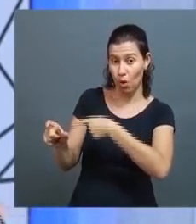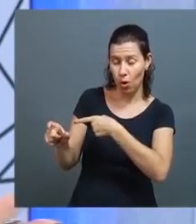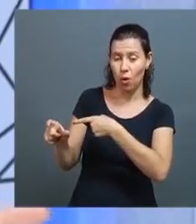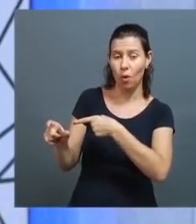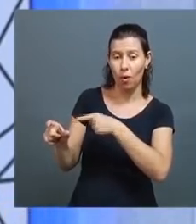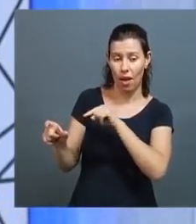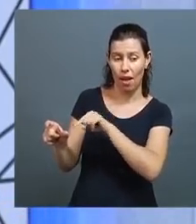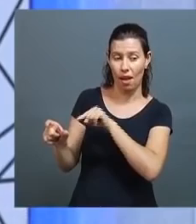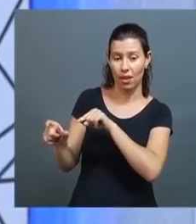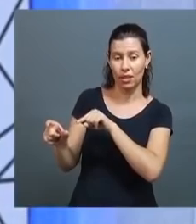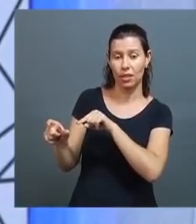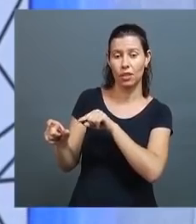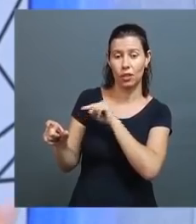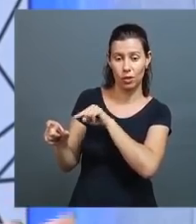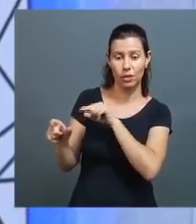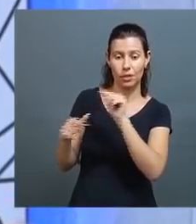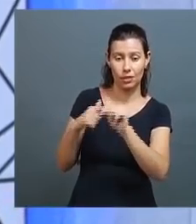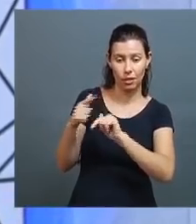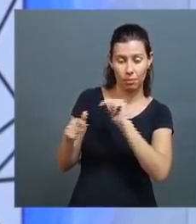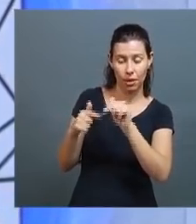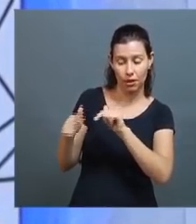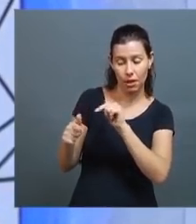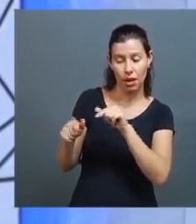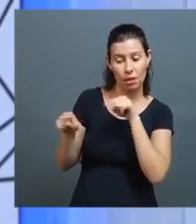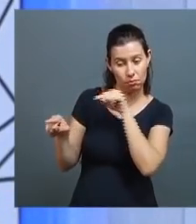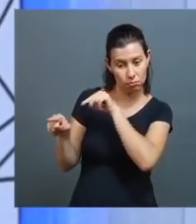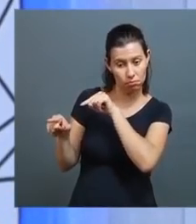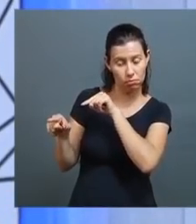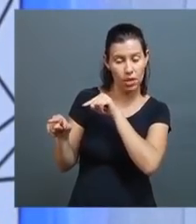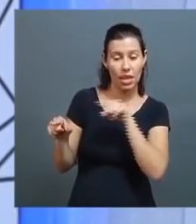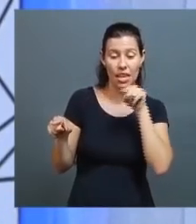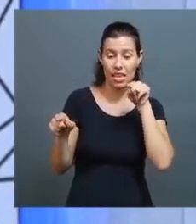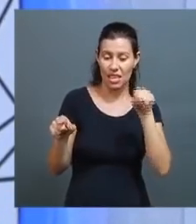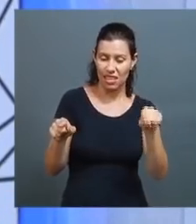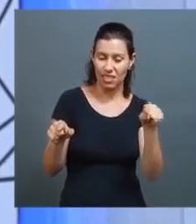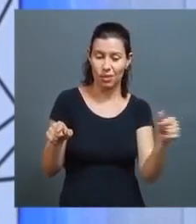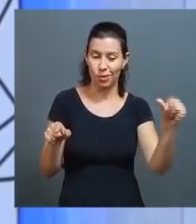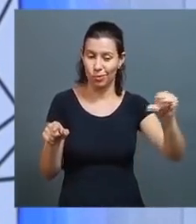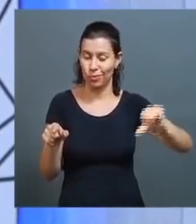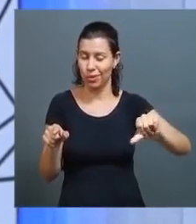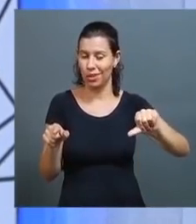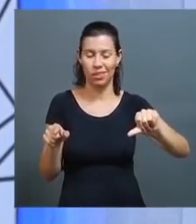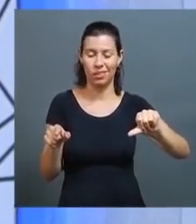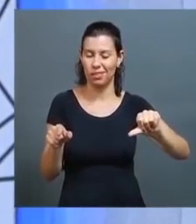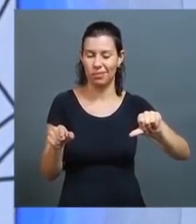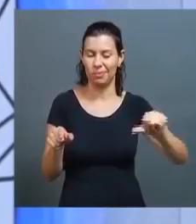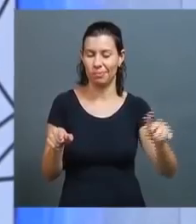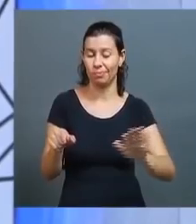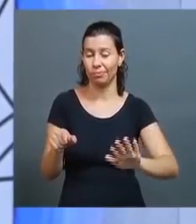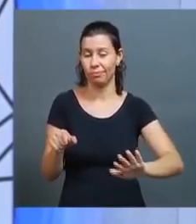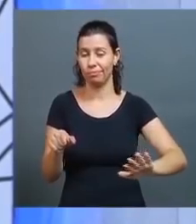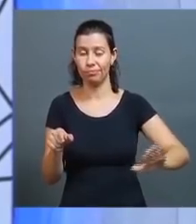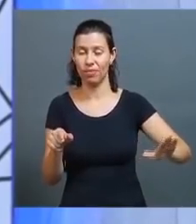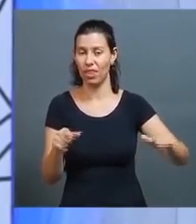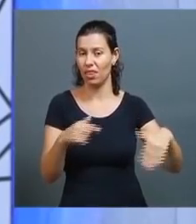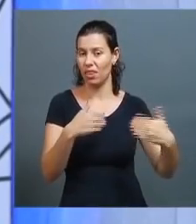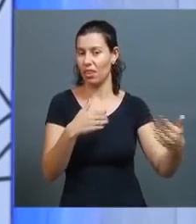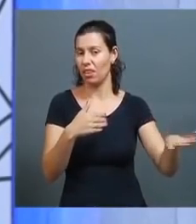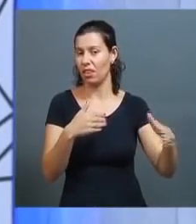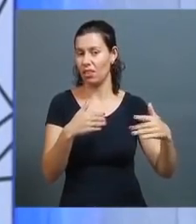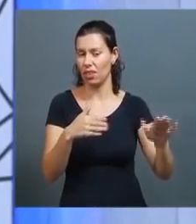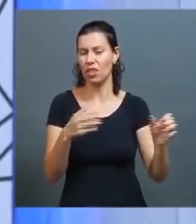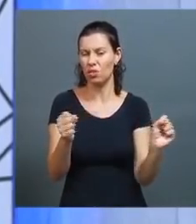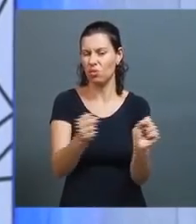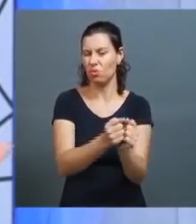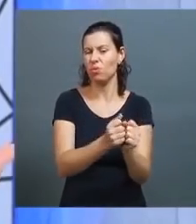adequam a esse ritmo, ele vai ficando à margem do processo. Então, não tem um olhar específico para esse aluno,